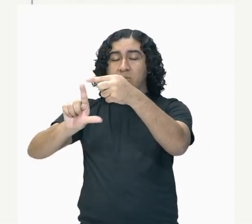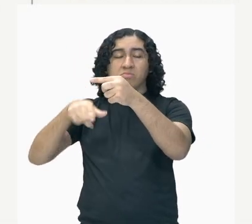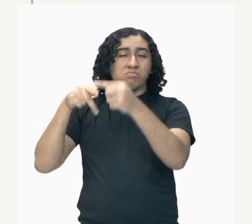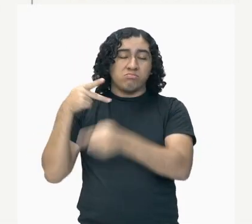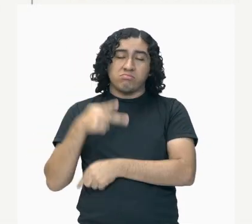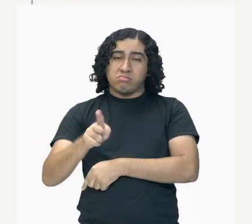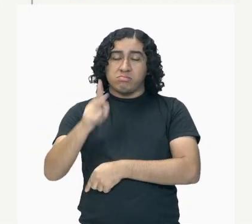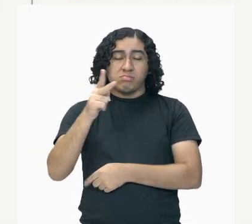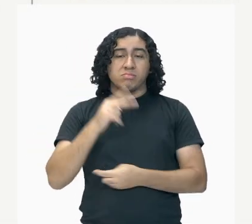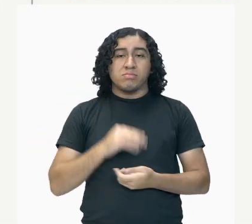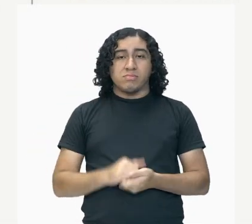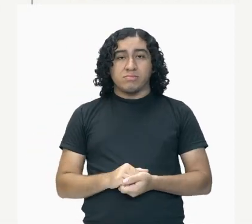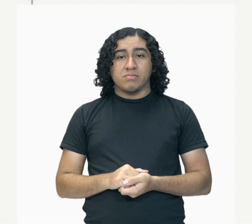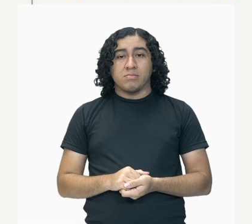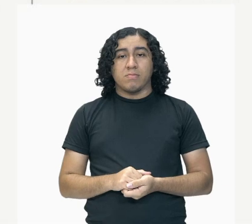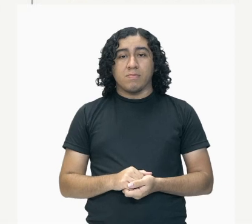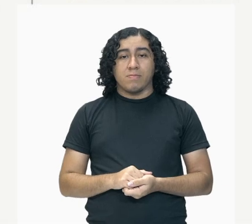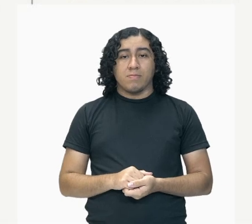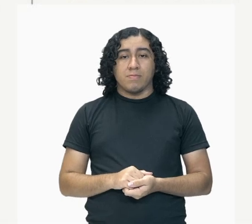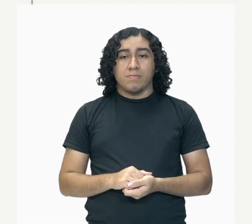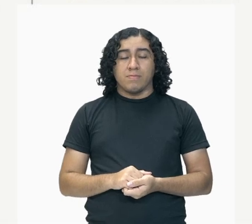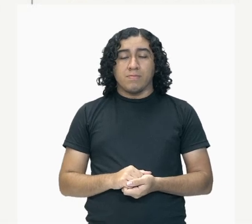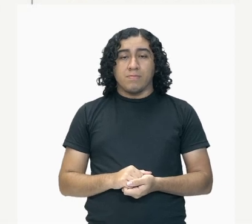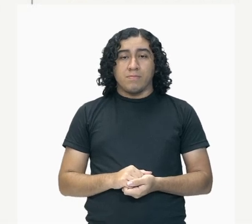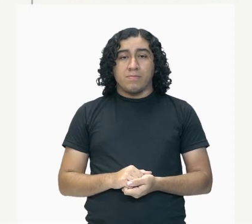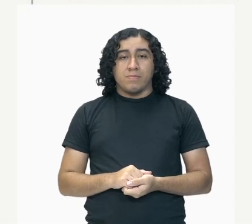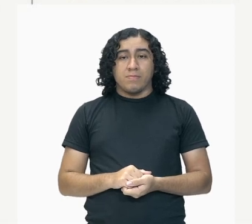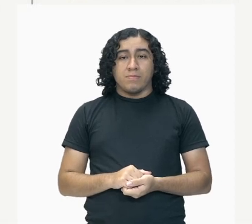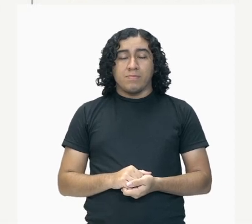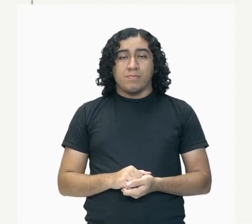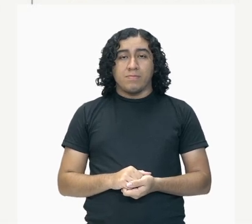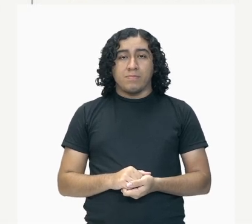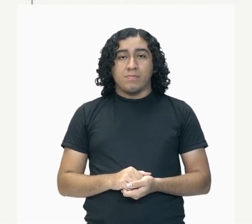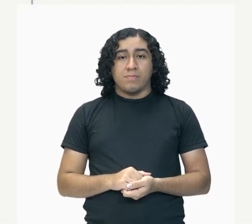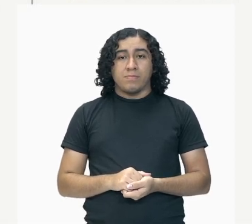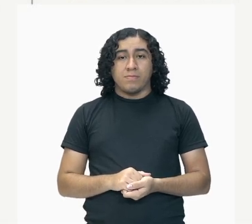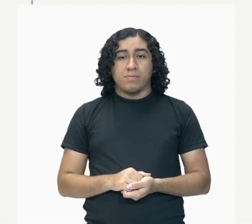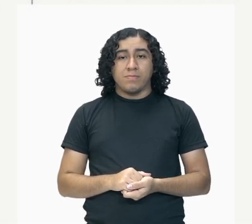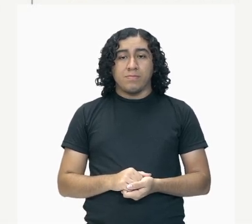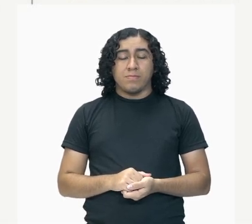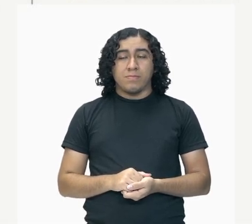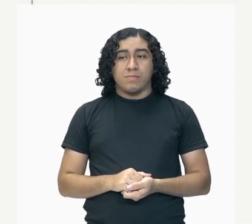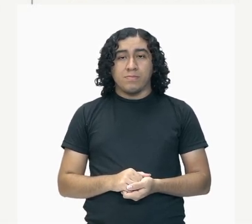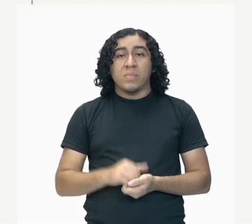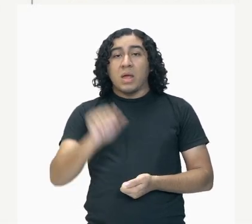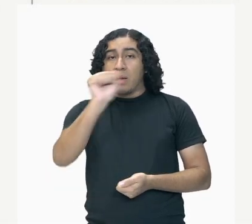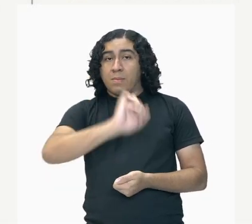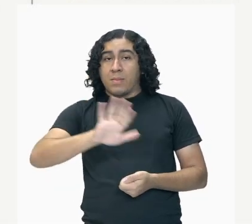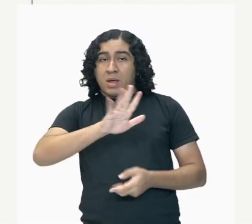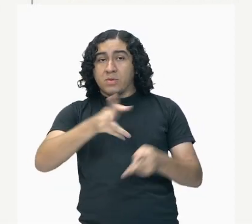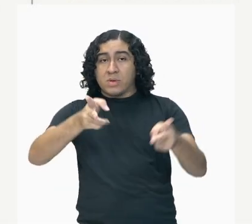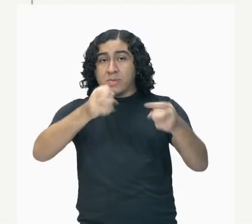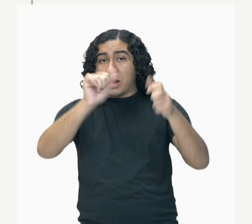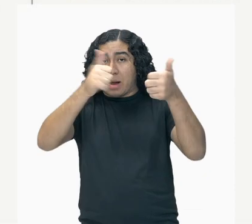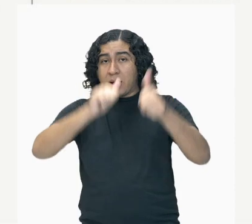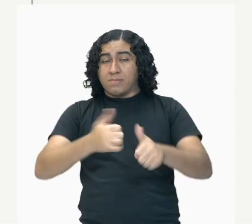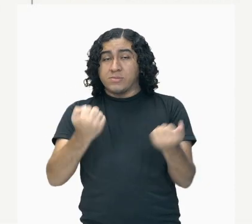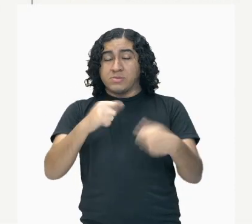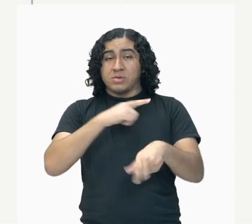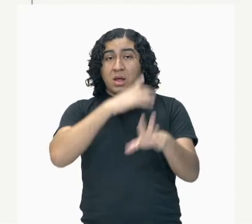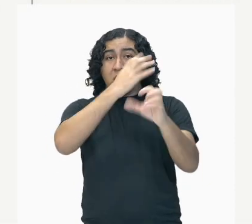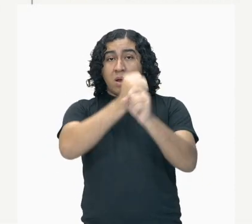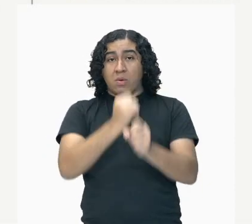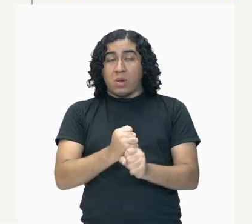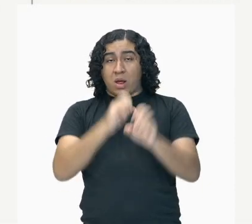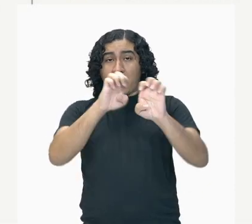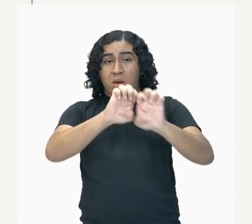sucessivamente né pessoal olhando essa figura posso escrever uma equação fundamental para as